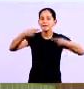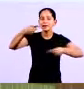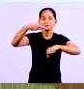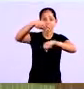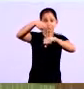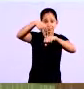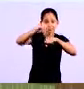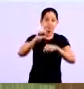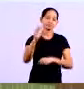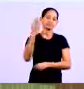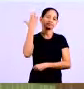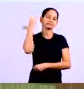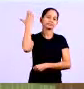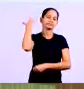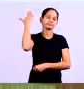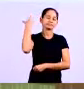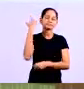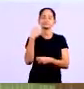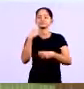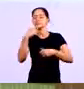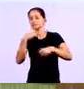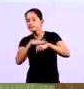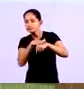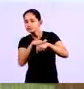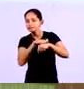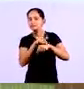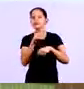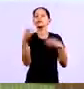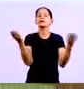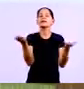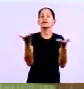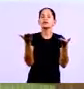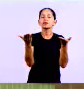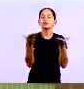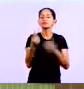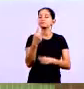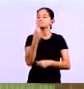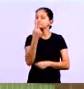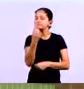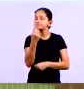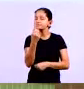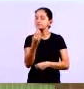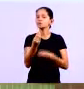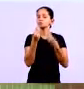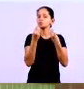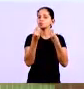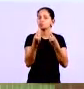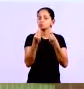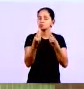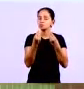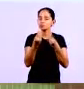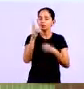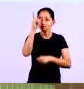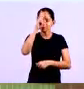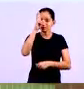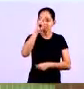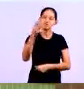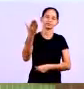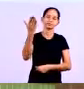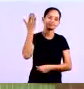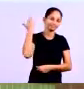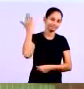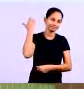pouco nos encontros de contadores, mas tem uma coisa que é uma história que me contaram uma